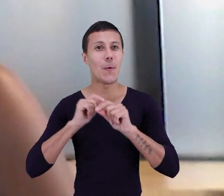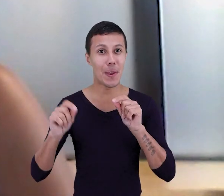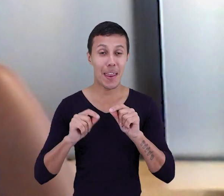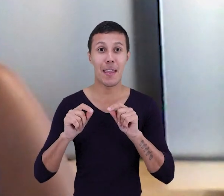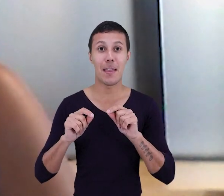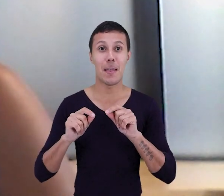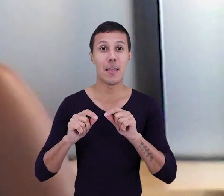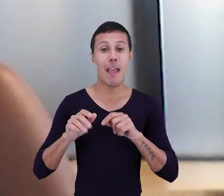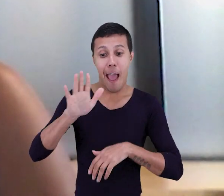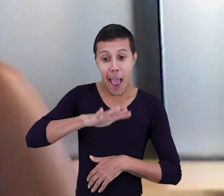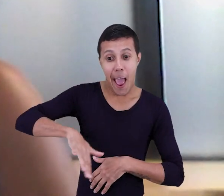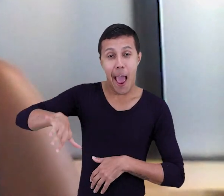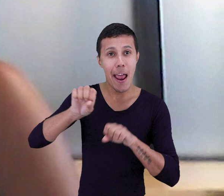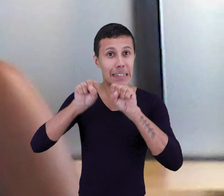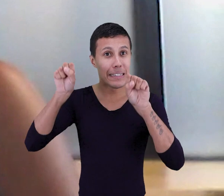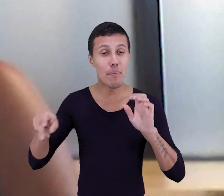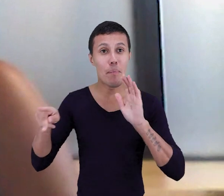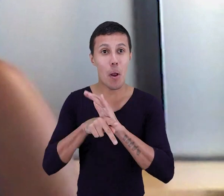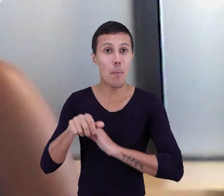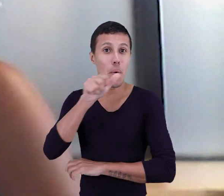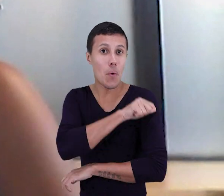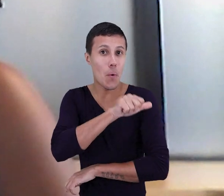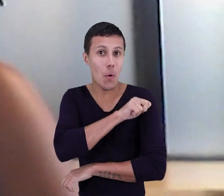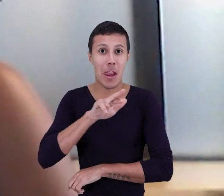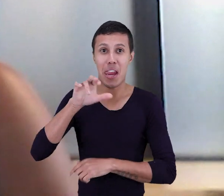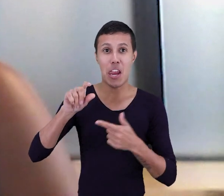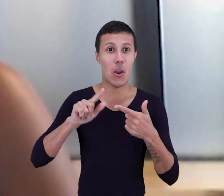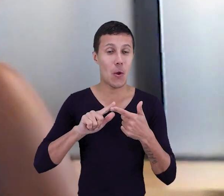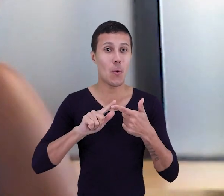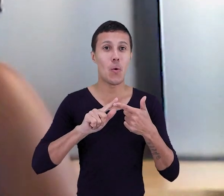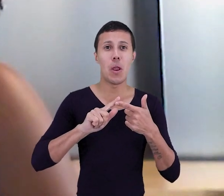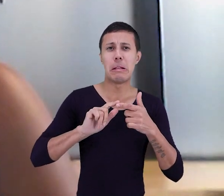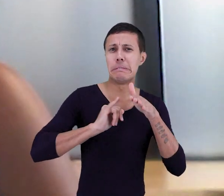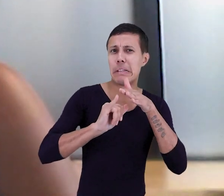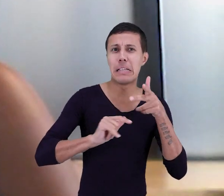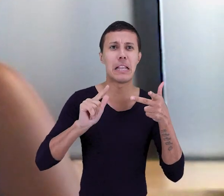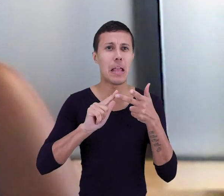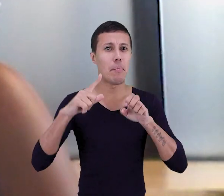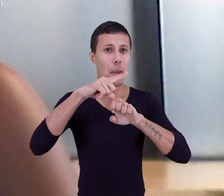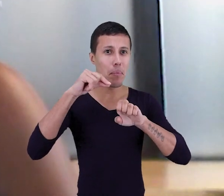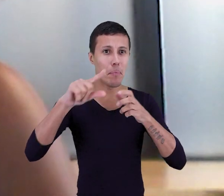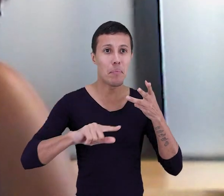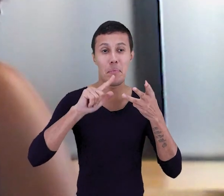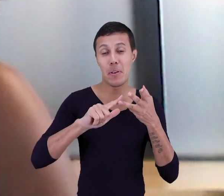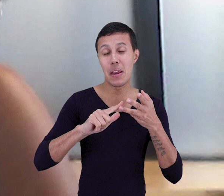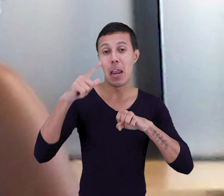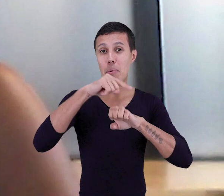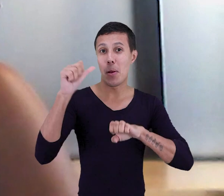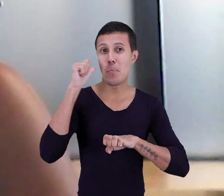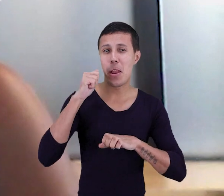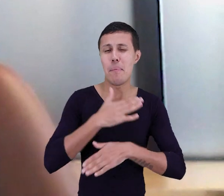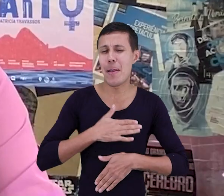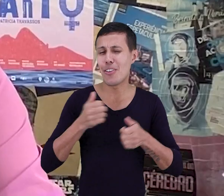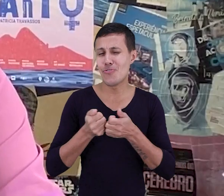falando um pouquinho sobre o ecossistema no Rio de Janeiro, falando um pouco sobre startup, falando de empreendedorismo feminino. Um super